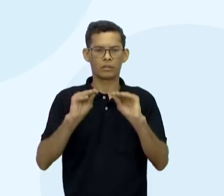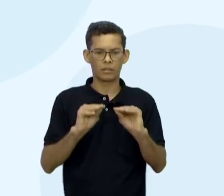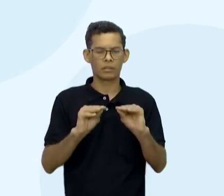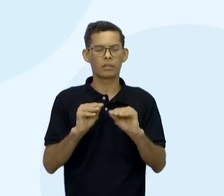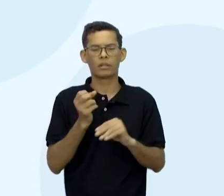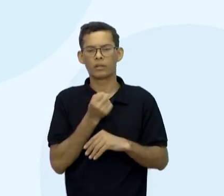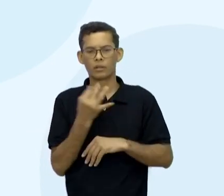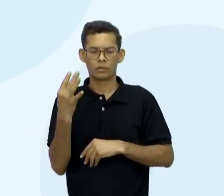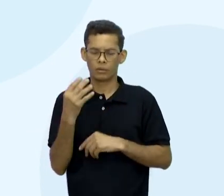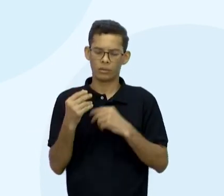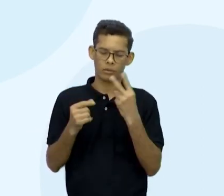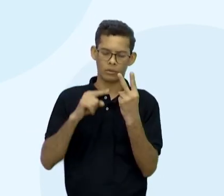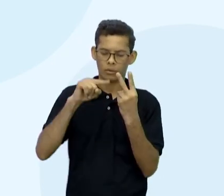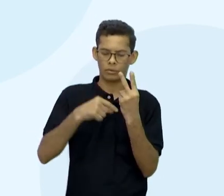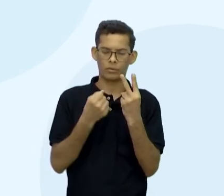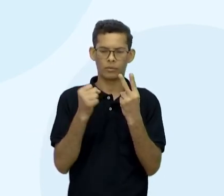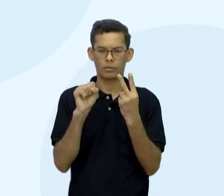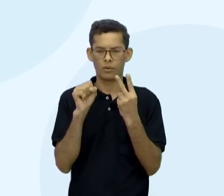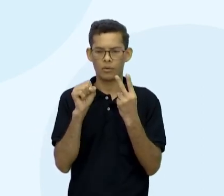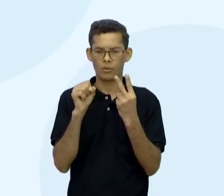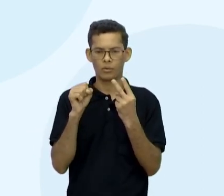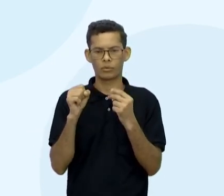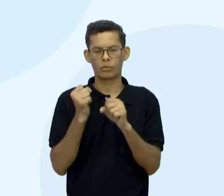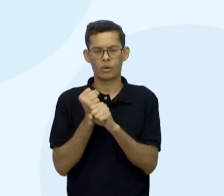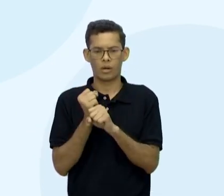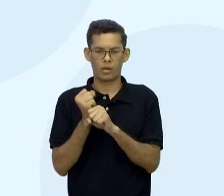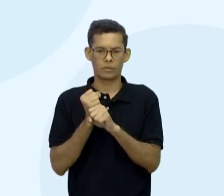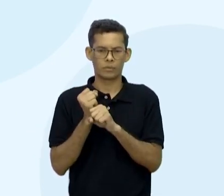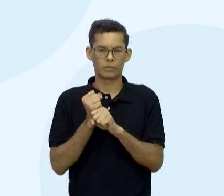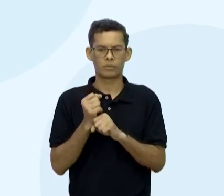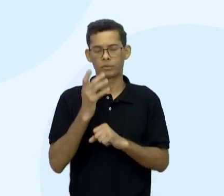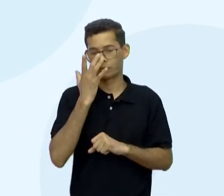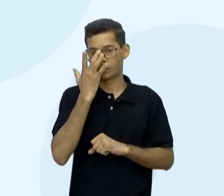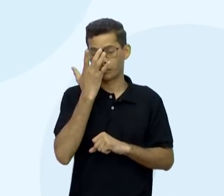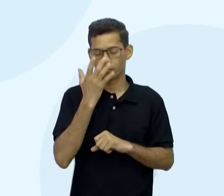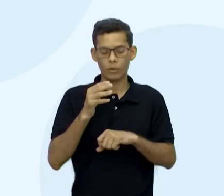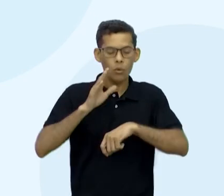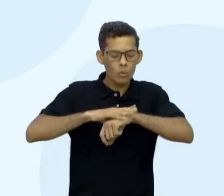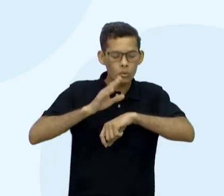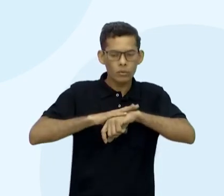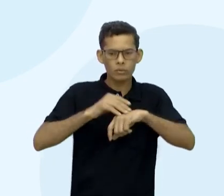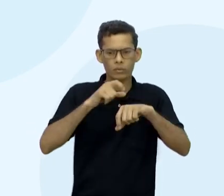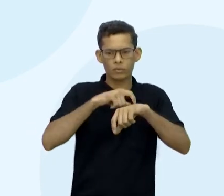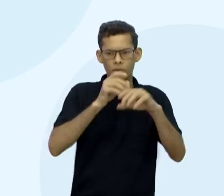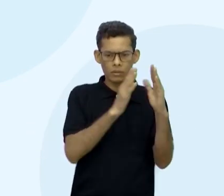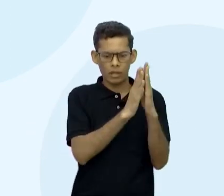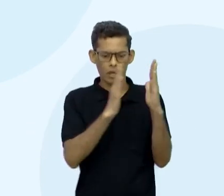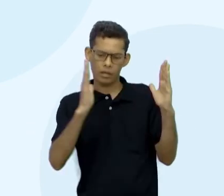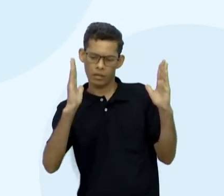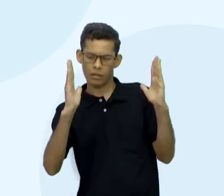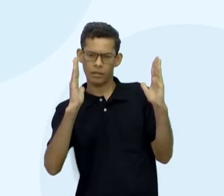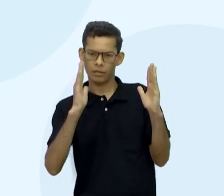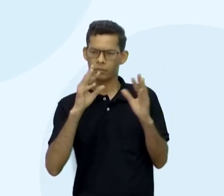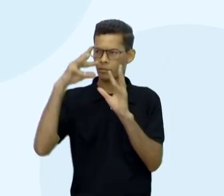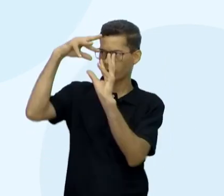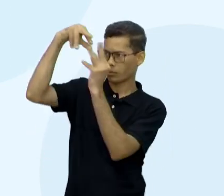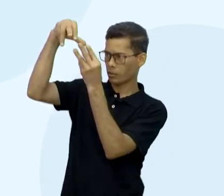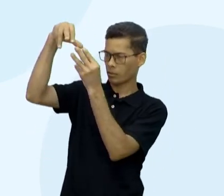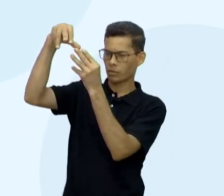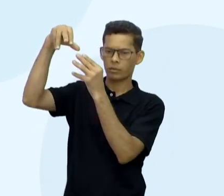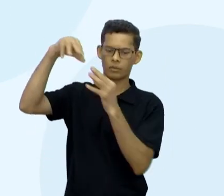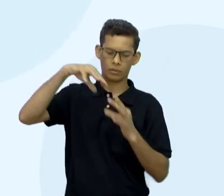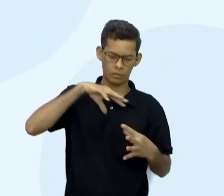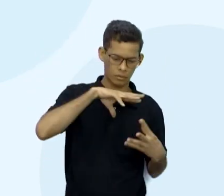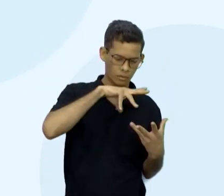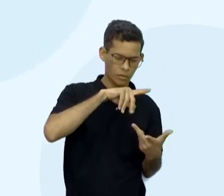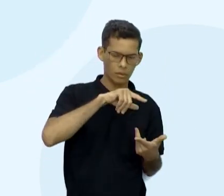menos 2,8 anos. Então, o período orbital desse asteroide em torno, né, em